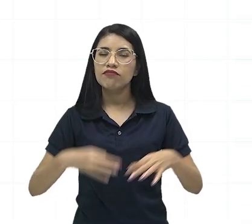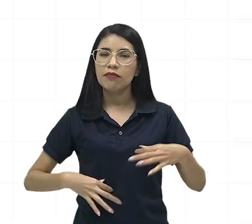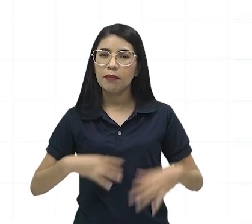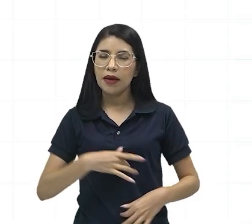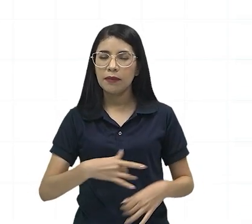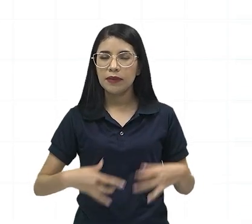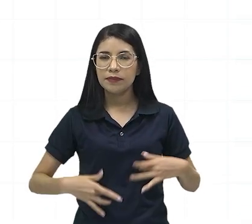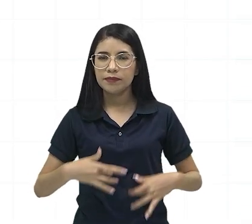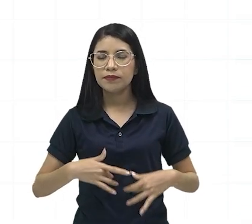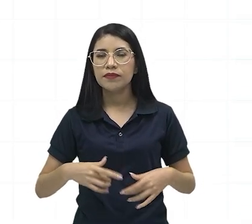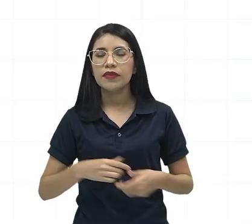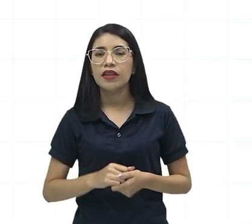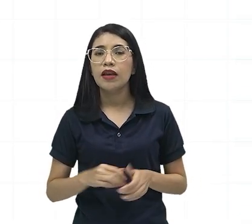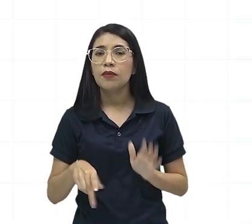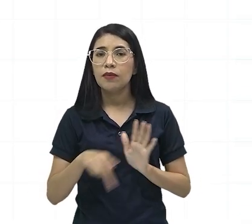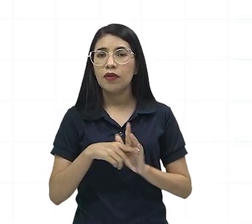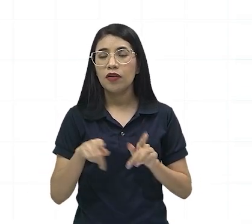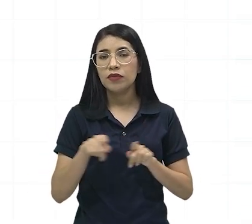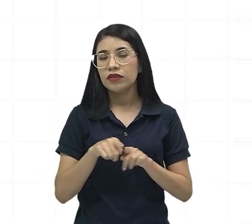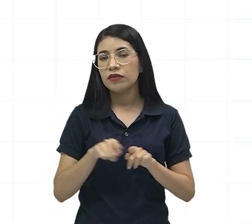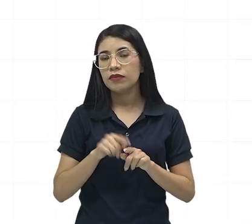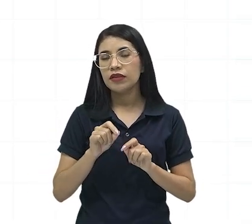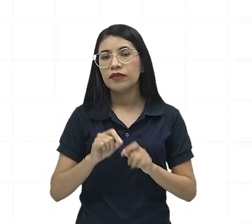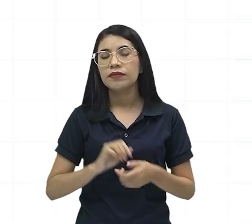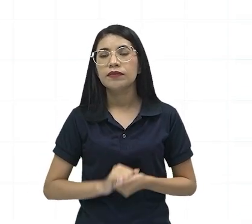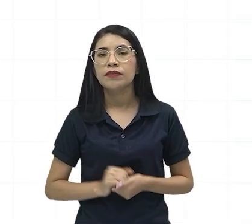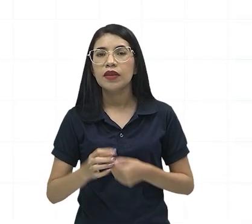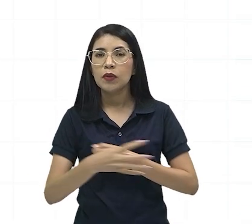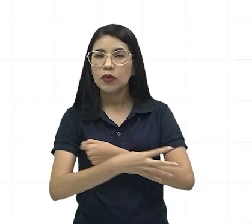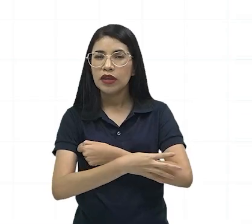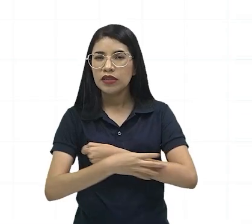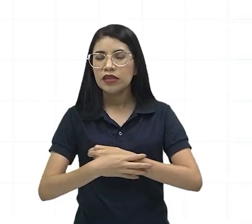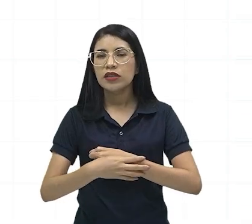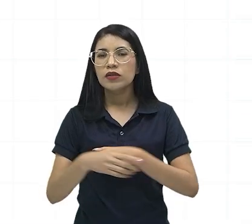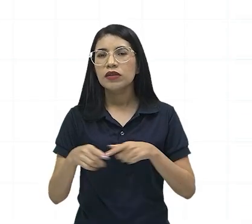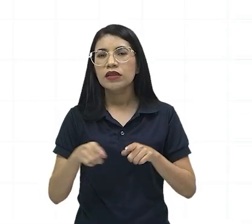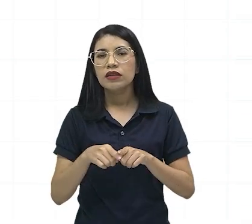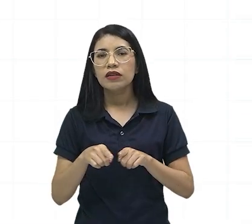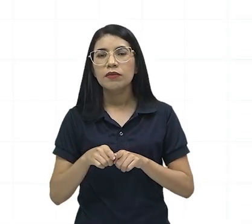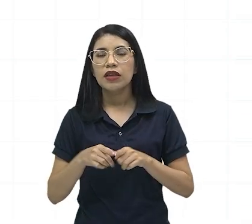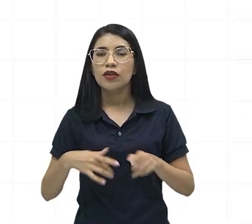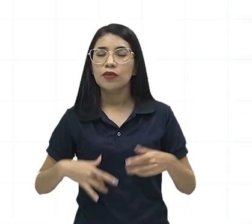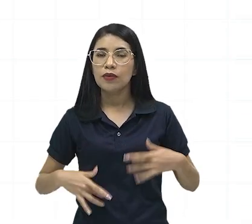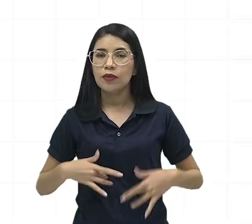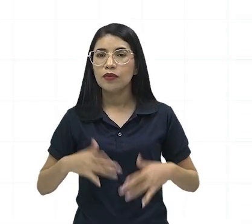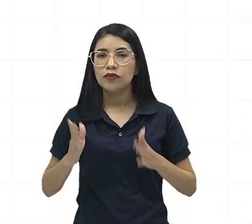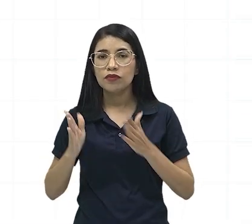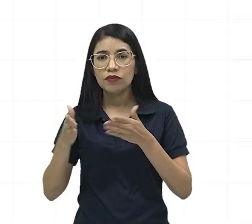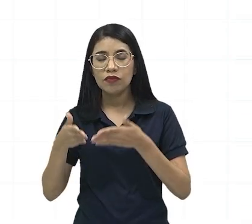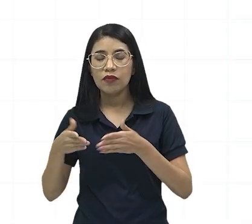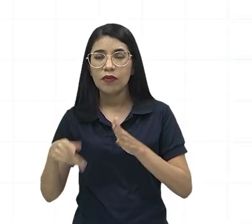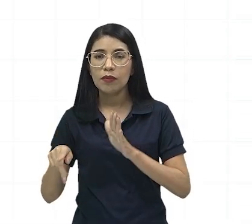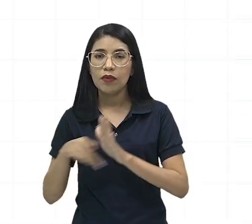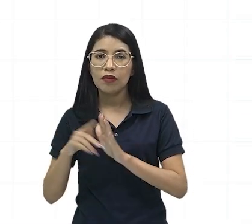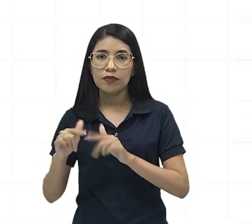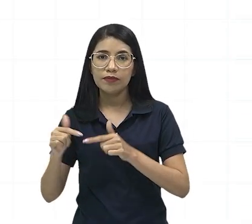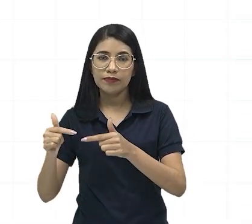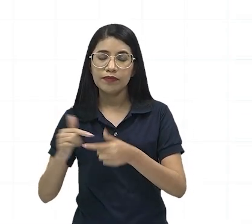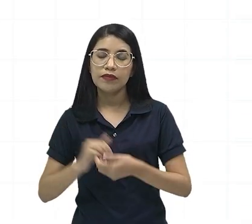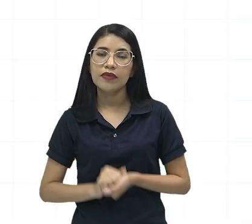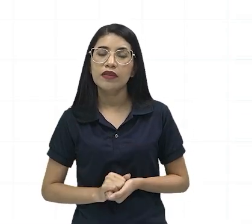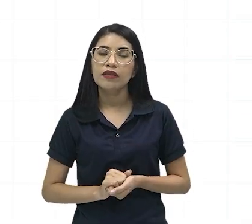possuem tecidos especializados e órgãos que desempenham funções específicas, né? Então, essa